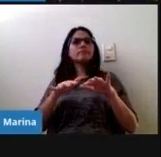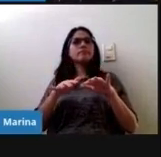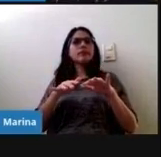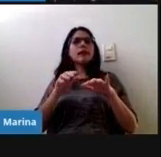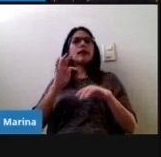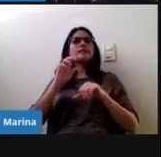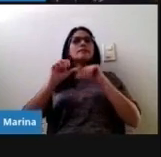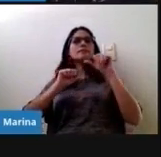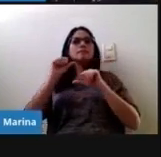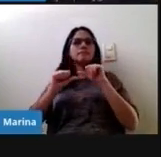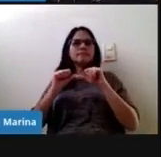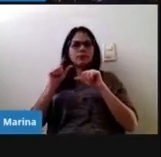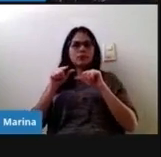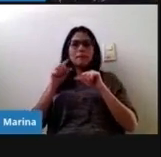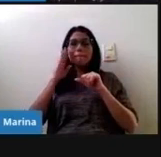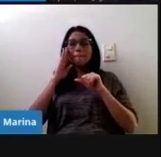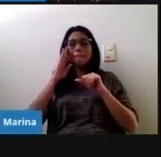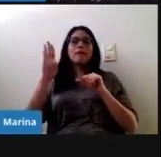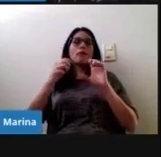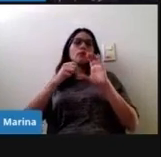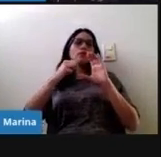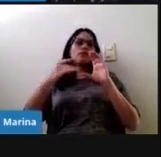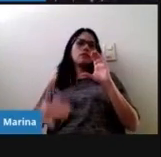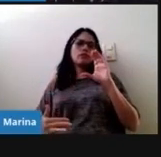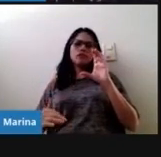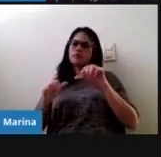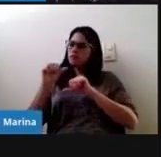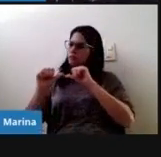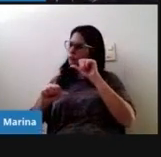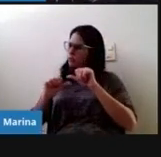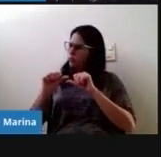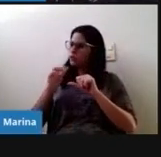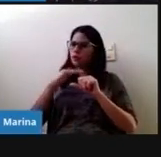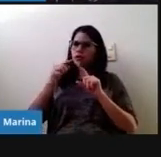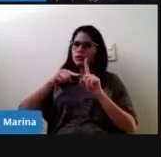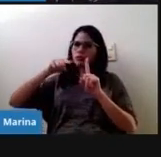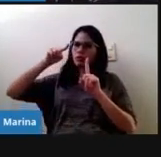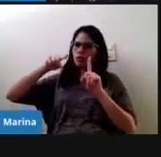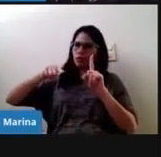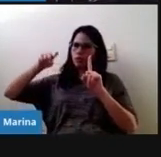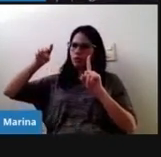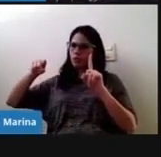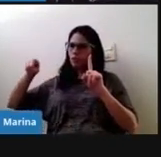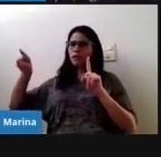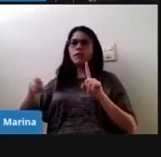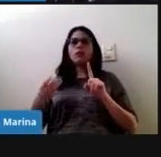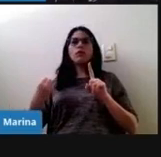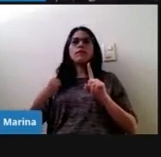que ocorrem, né, em declínio, em função do declínio da mortalidade, do aumento da expectativa de vida e da mudança